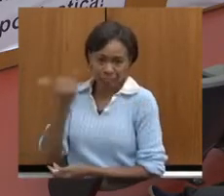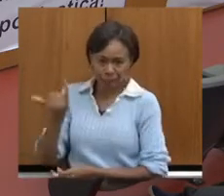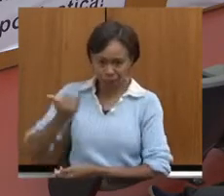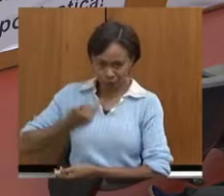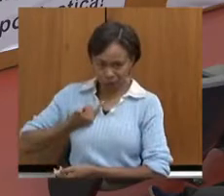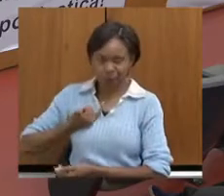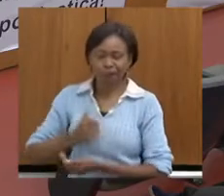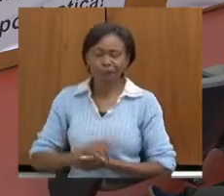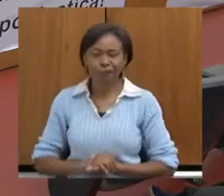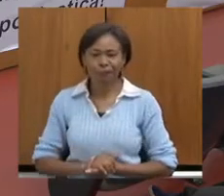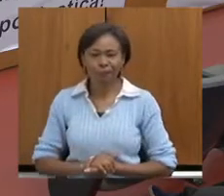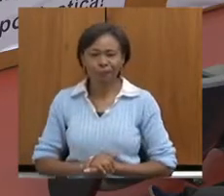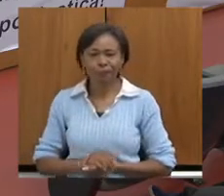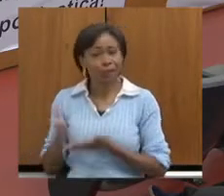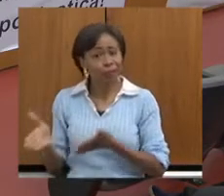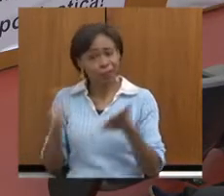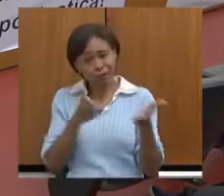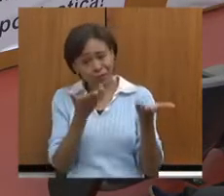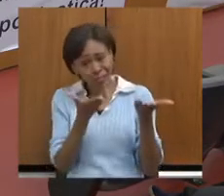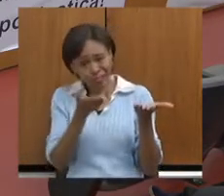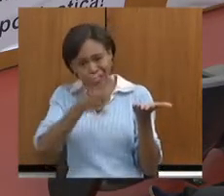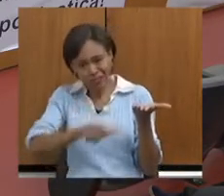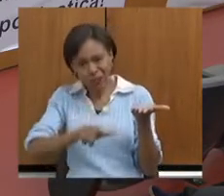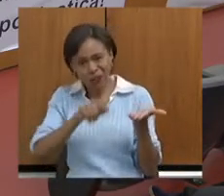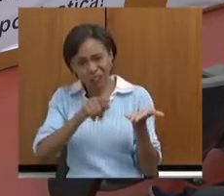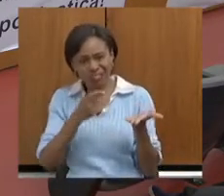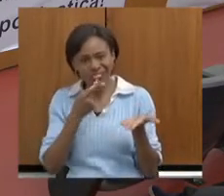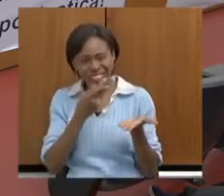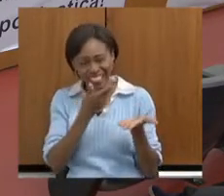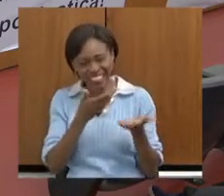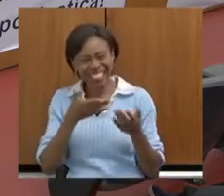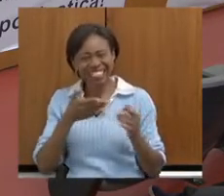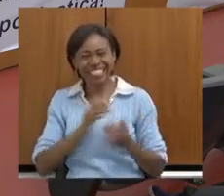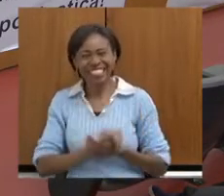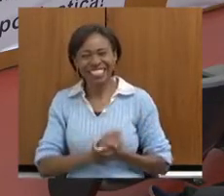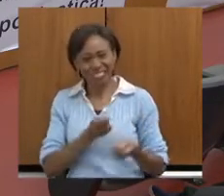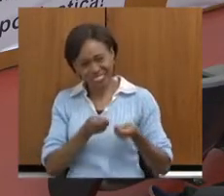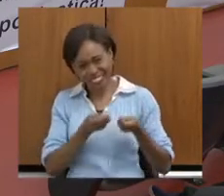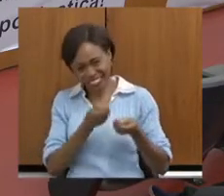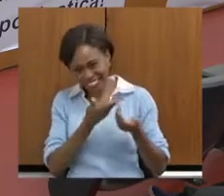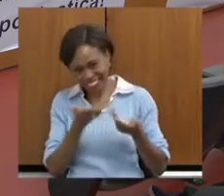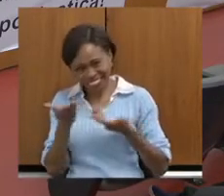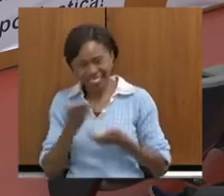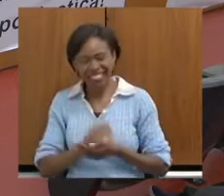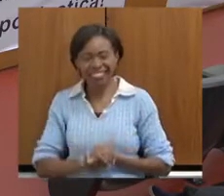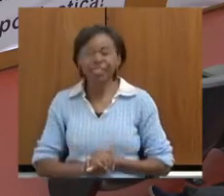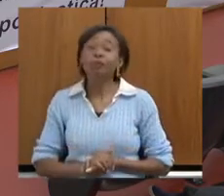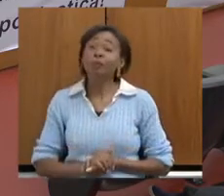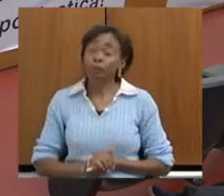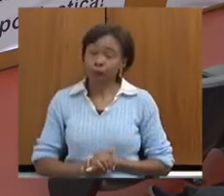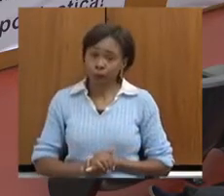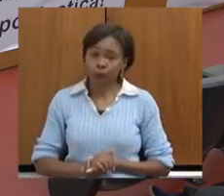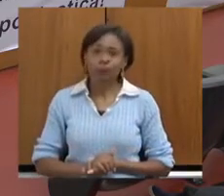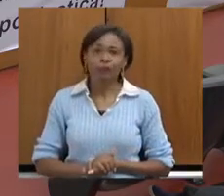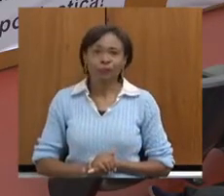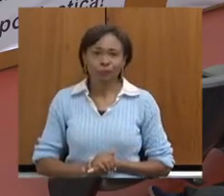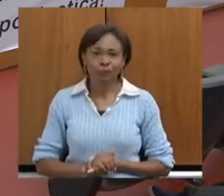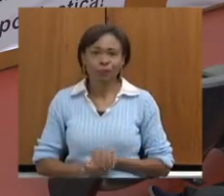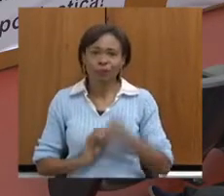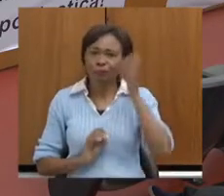eu vou te devolver a palavra para você chamar a próxima convidada Vamos então